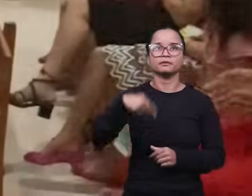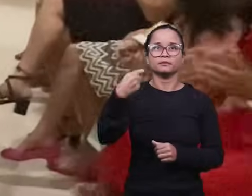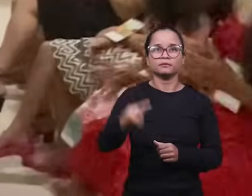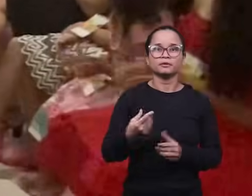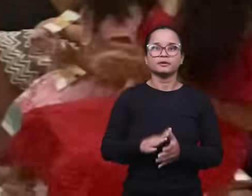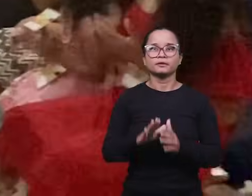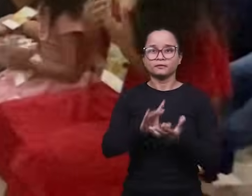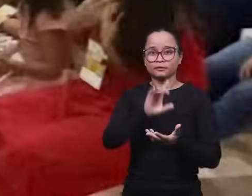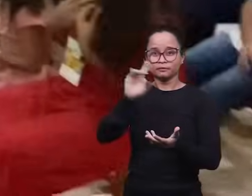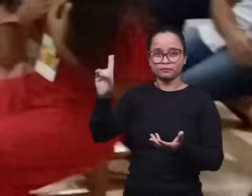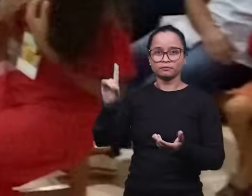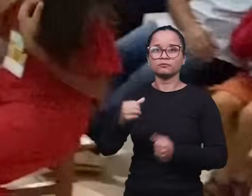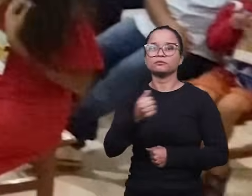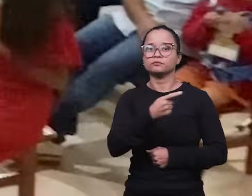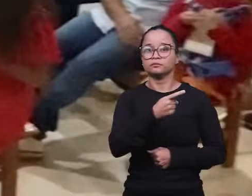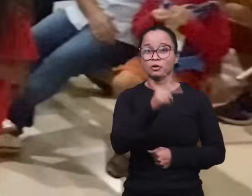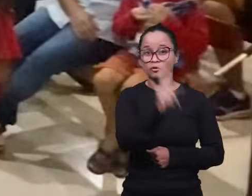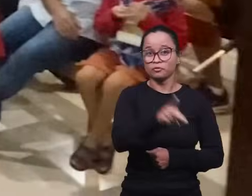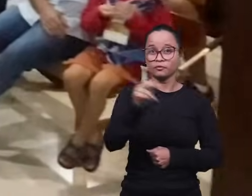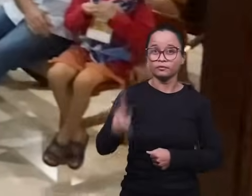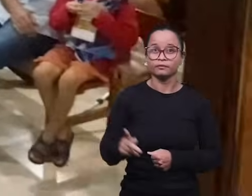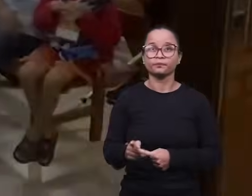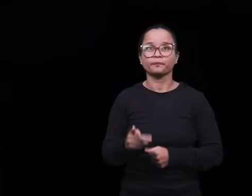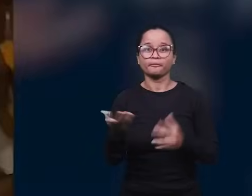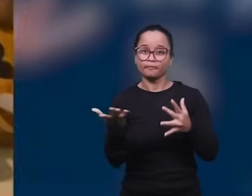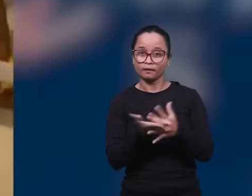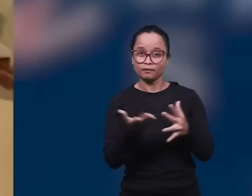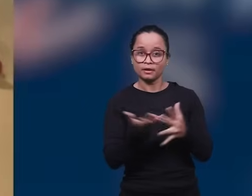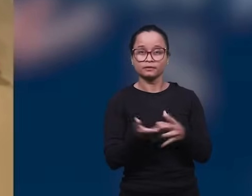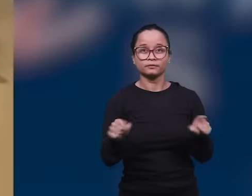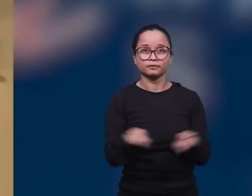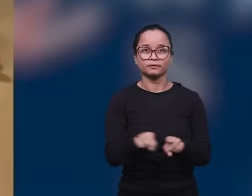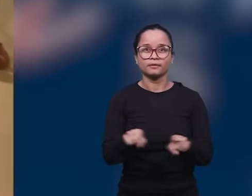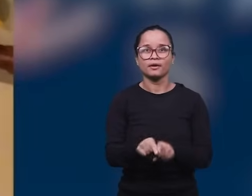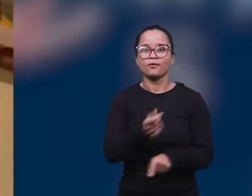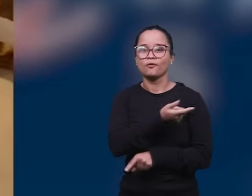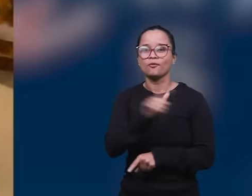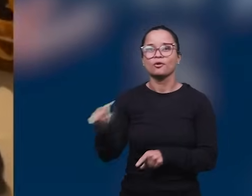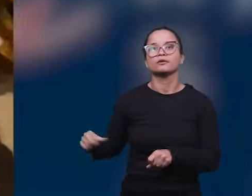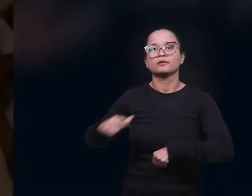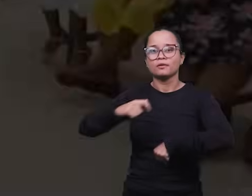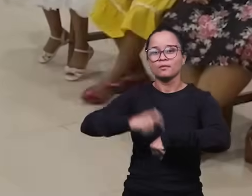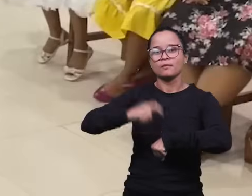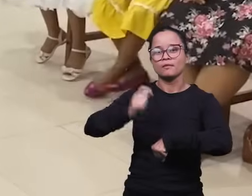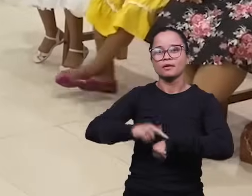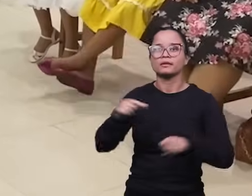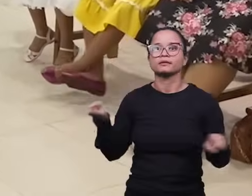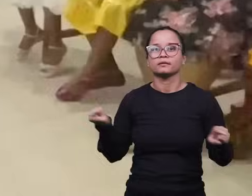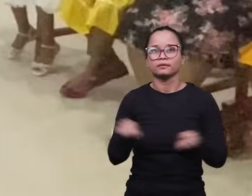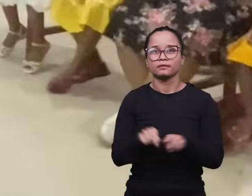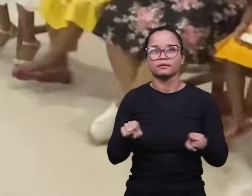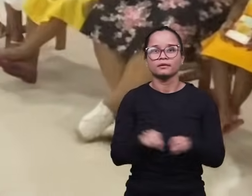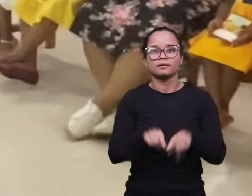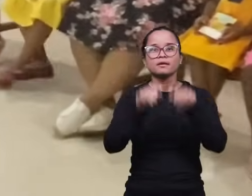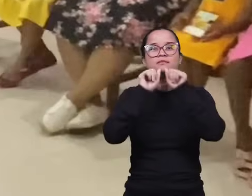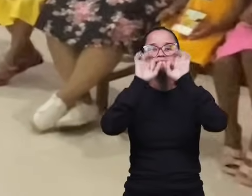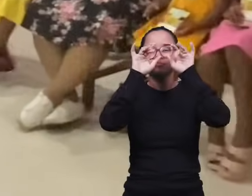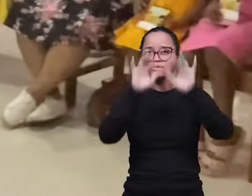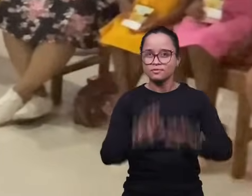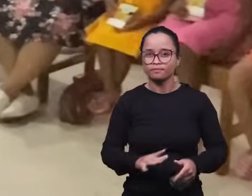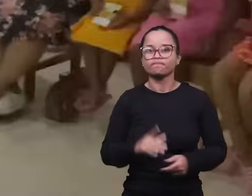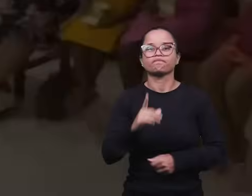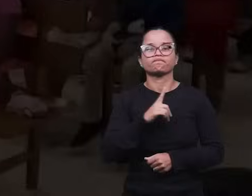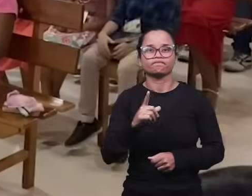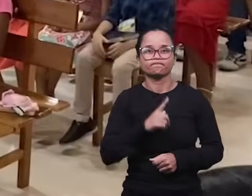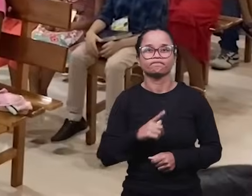depois da palavra com as professoras. Tivemos um intervalo e, em seguida, um outro momento também com uma palavra abençoada.